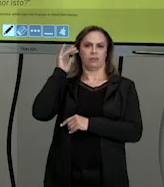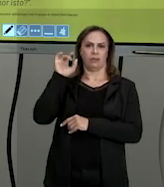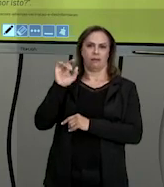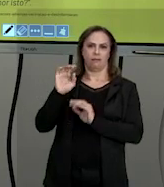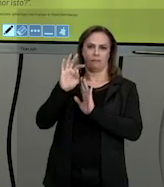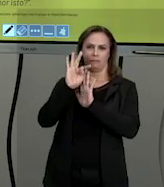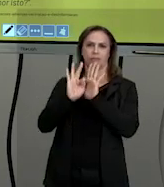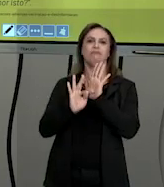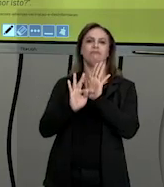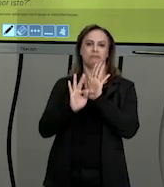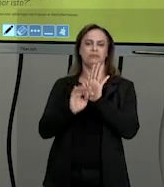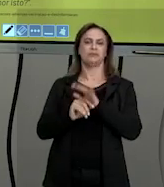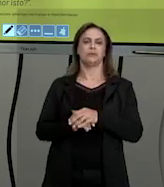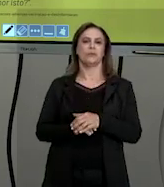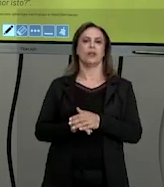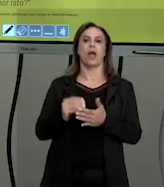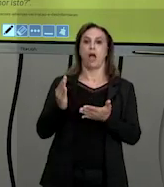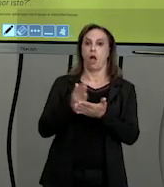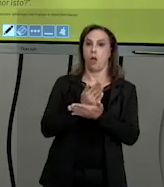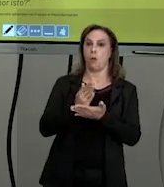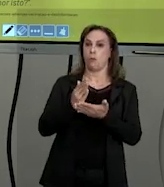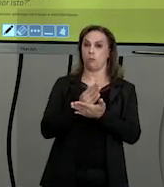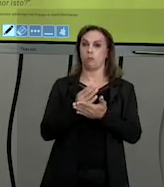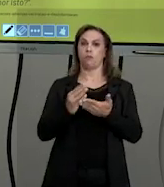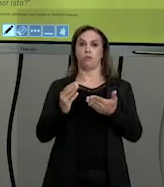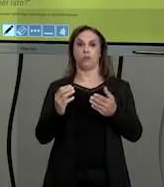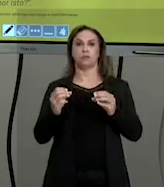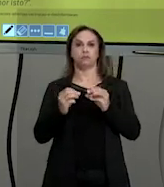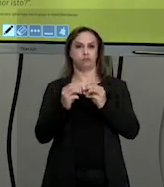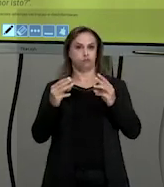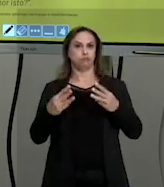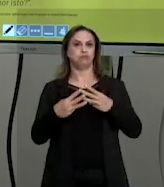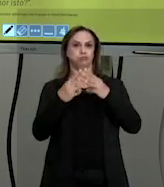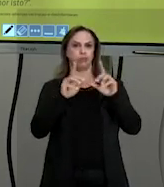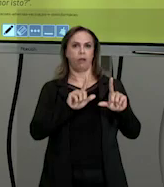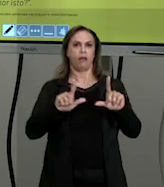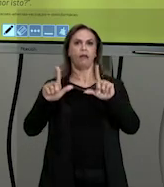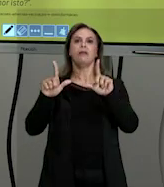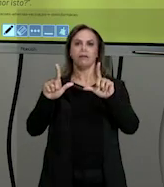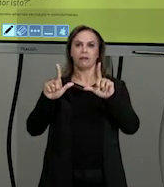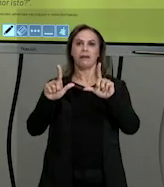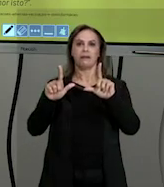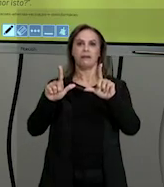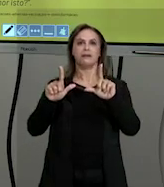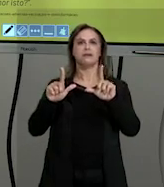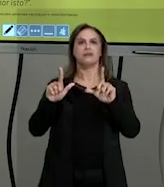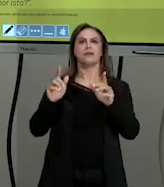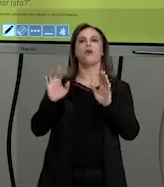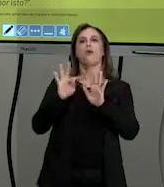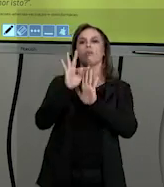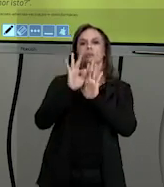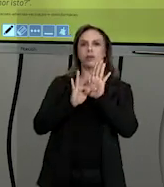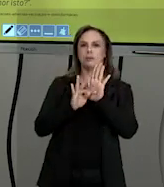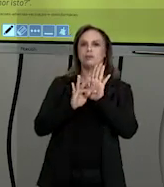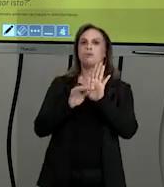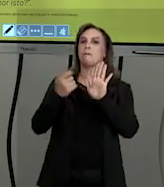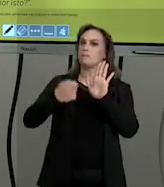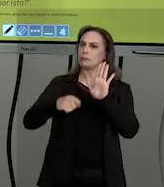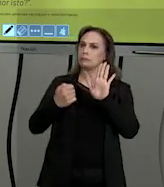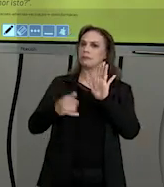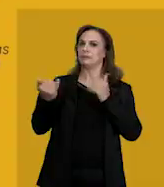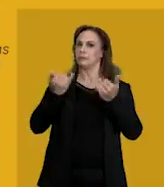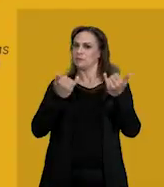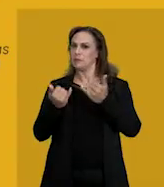coloquei aqui alguns slides com um pouquinho a mais de texto, mas a gente precisa de buscar informações. Então, vem